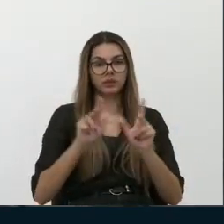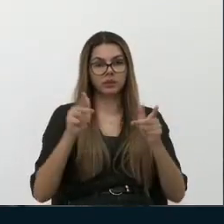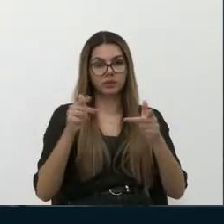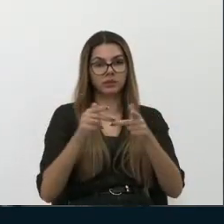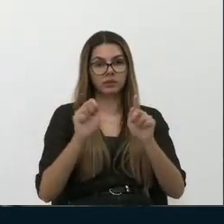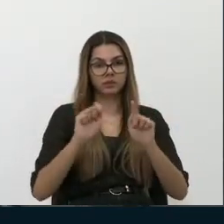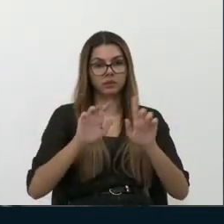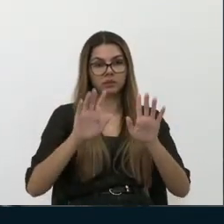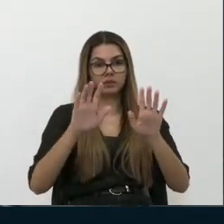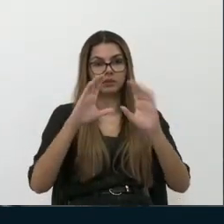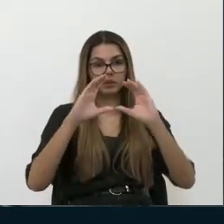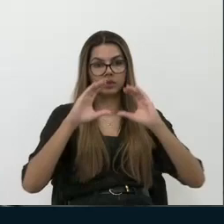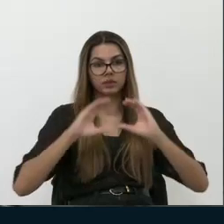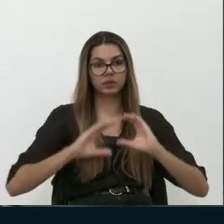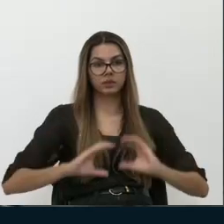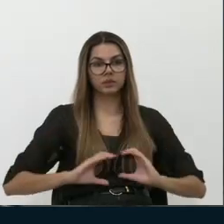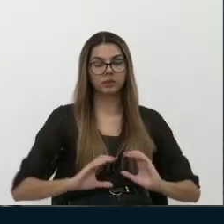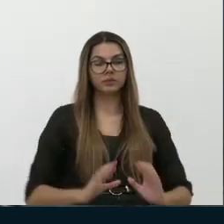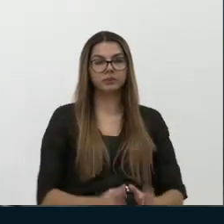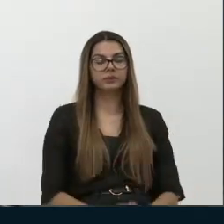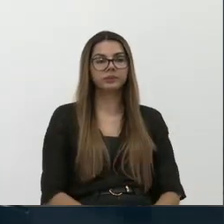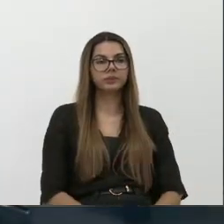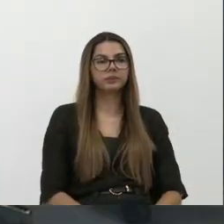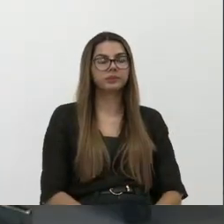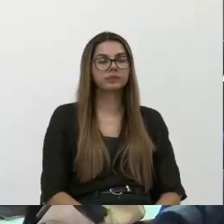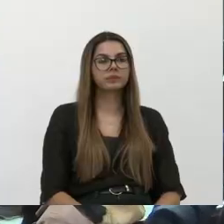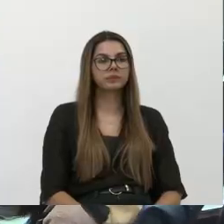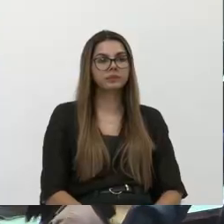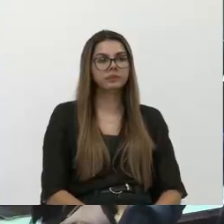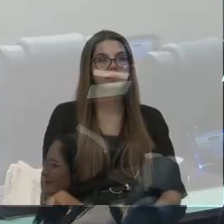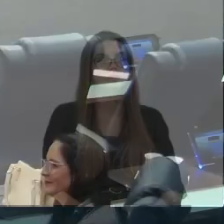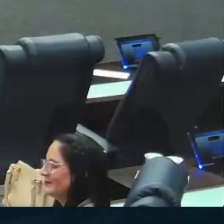TV Câmara Guarulhos, o canal da cidadania.